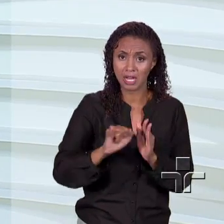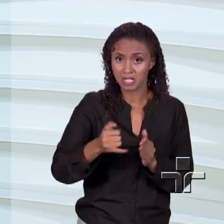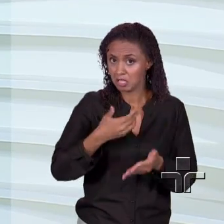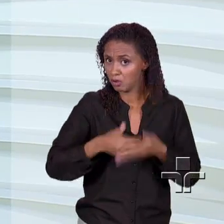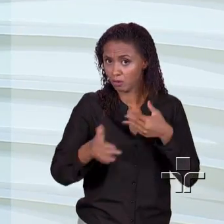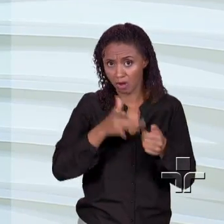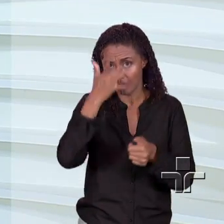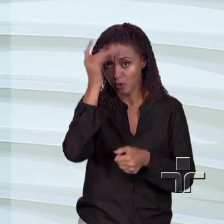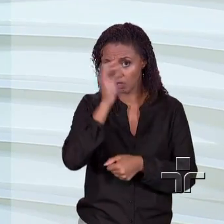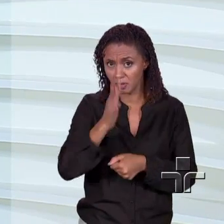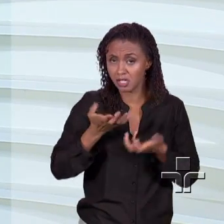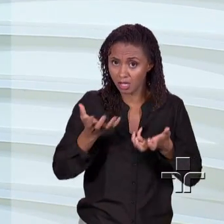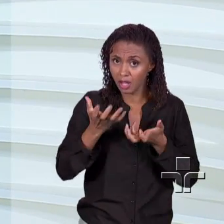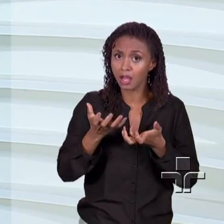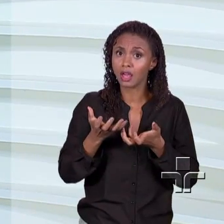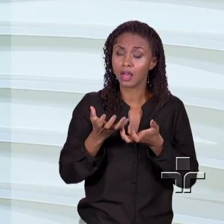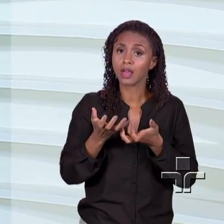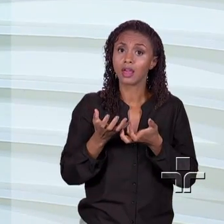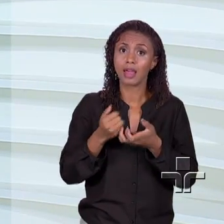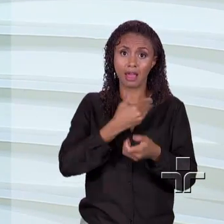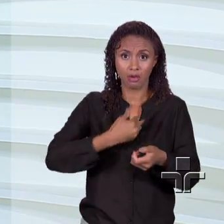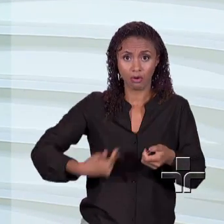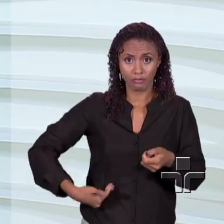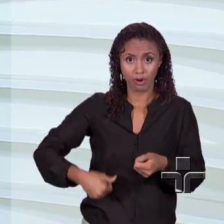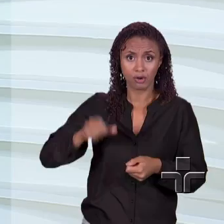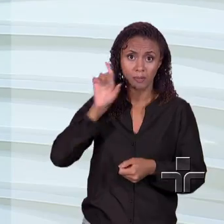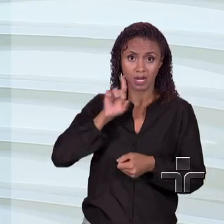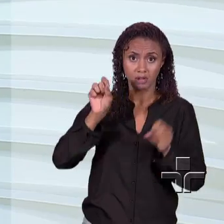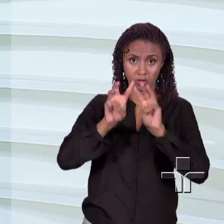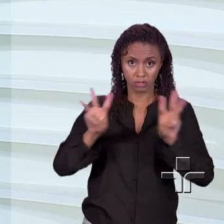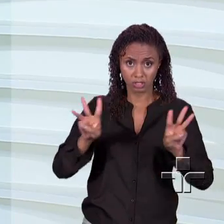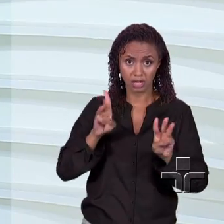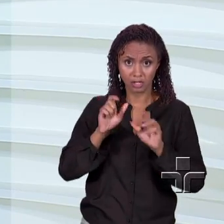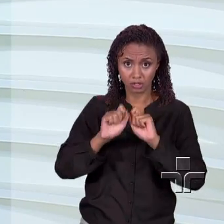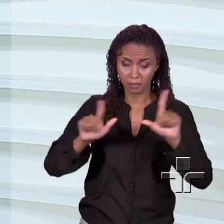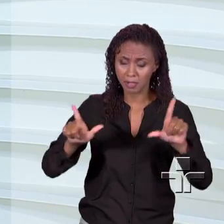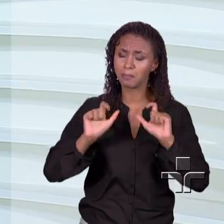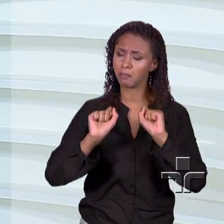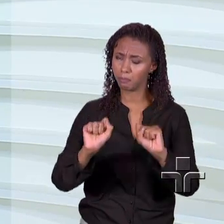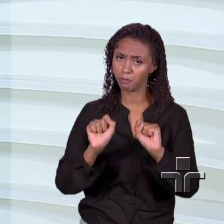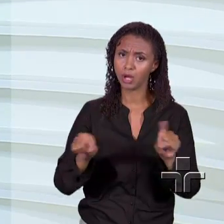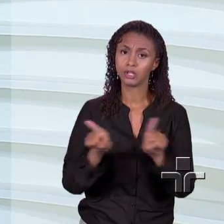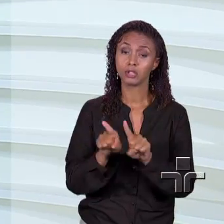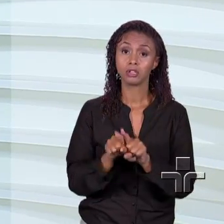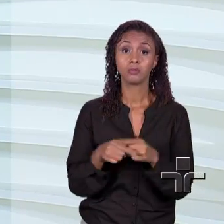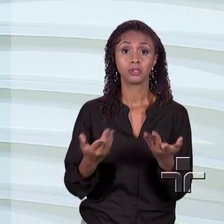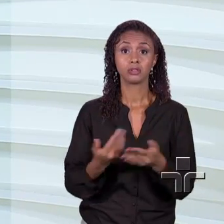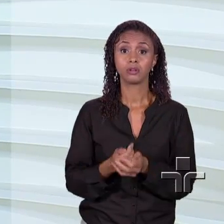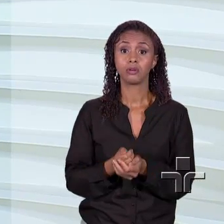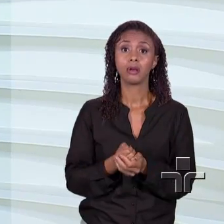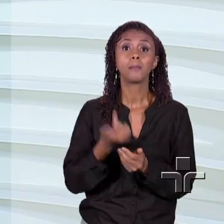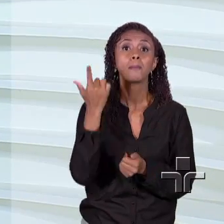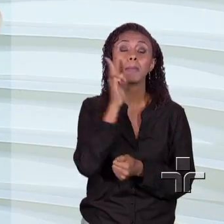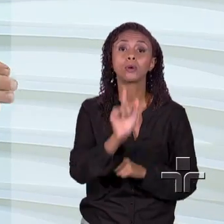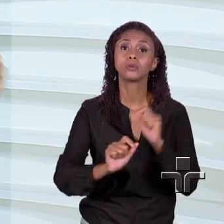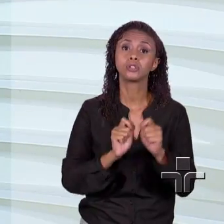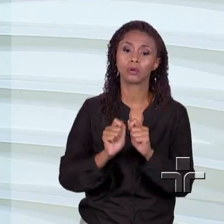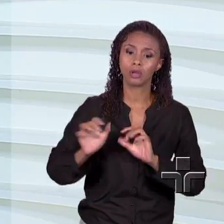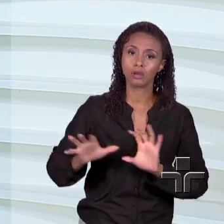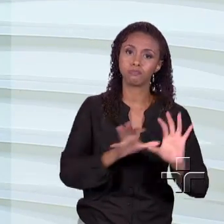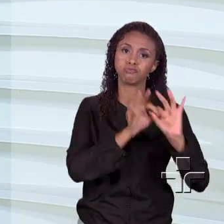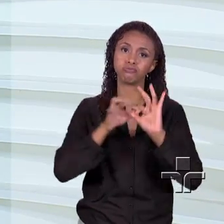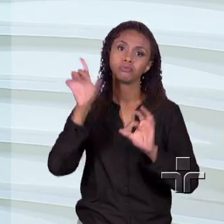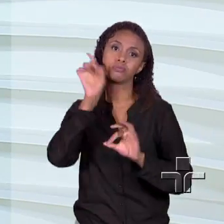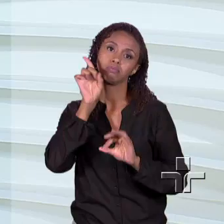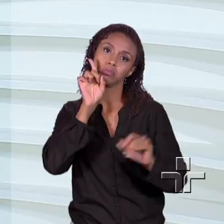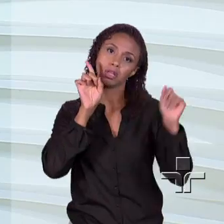acessar os arquivos do governo americano sobre o Brasil durante a ditadura. É para criar esses laços igualitários entre os americanos e